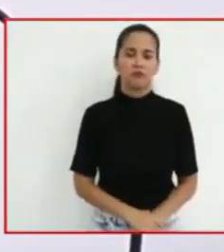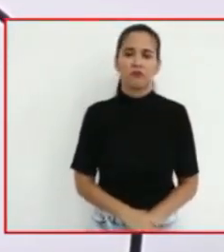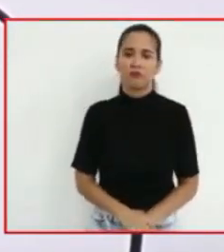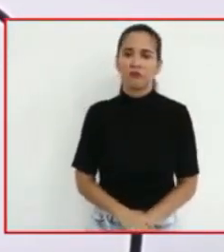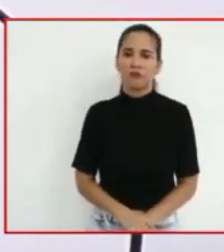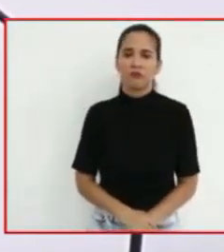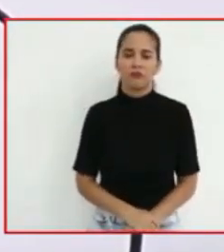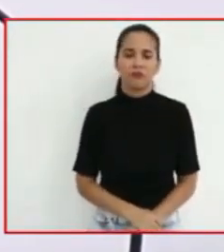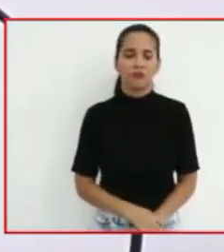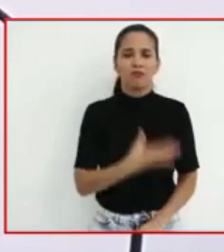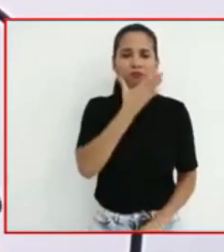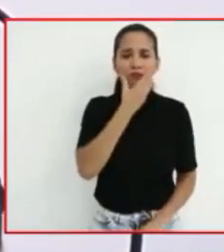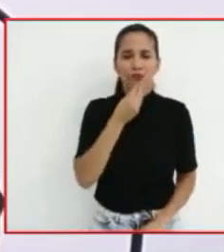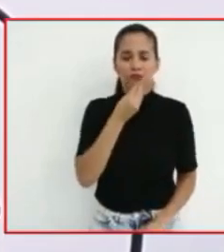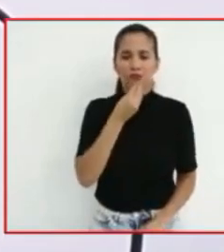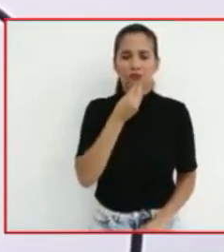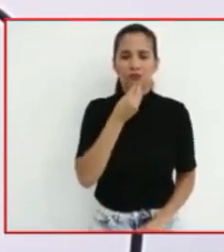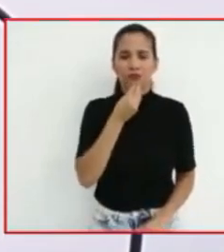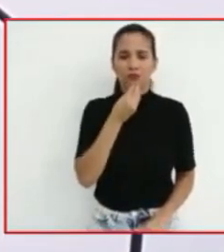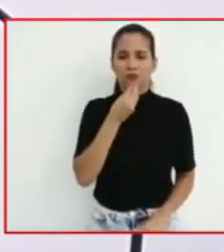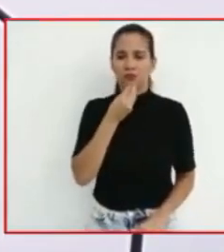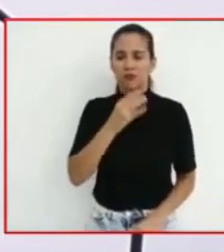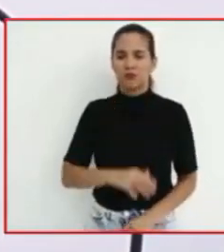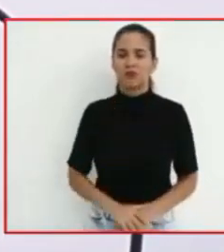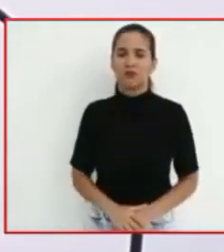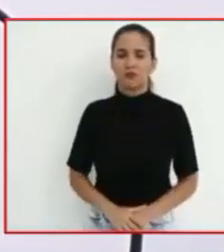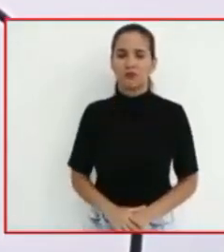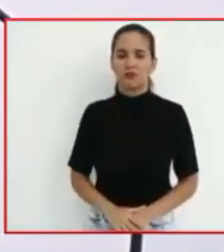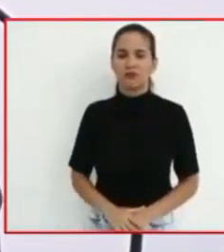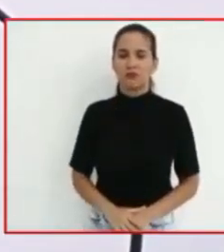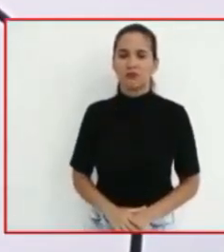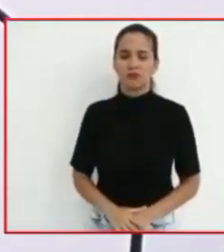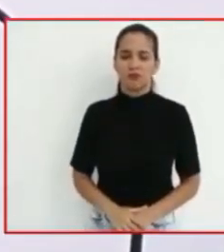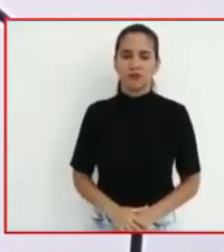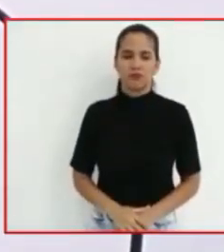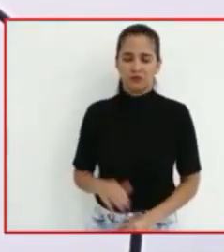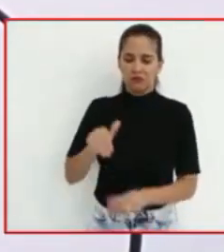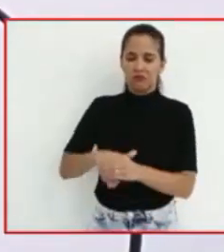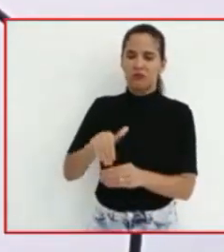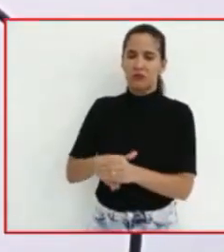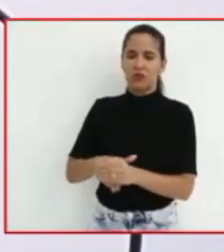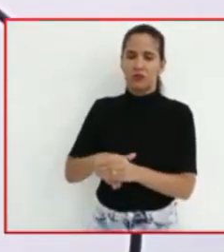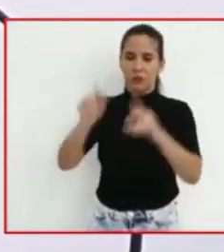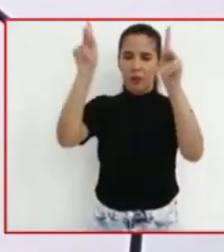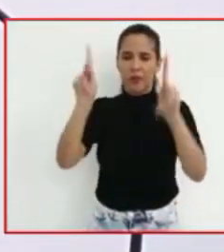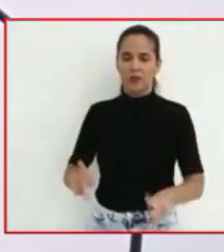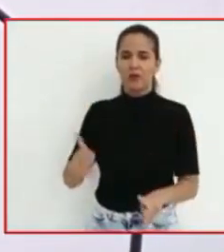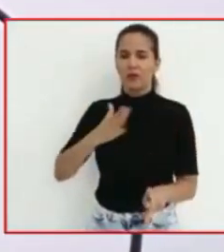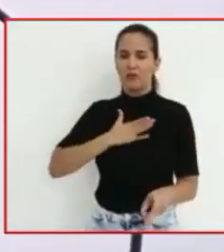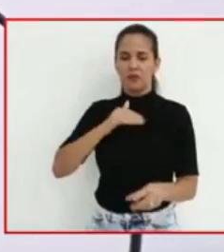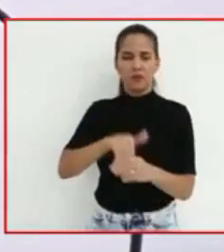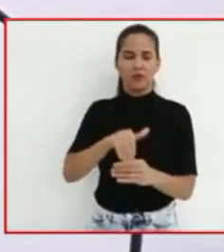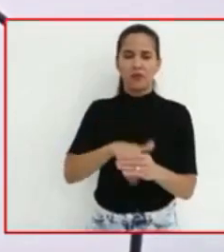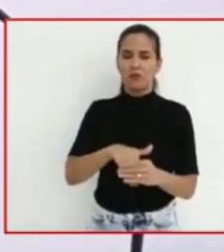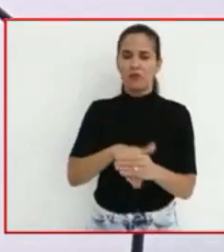Então, esse camarada não merece o meu respeito, não merece o meu voto e não merece o voto do povo de